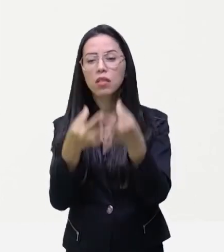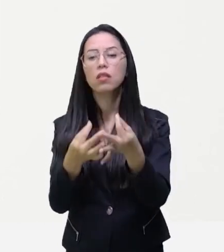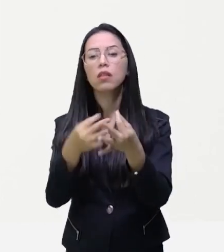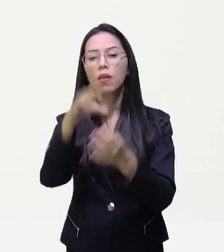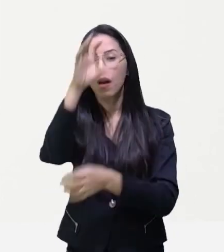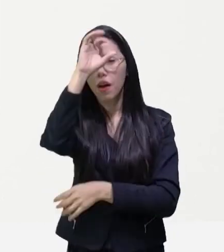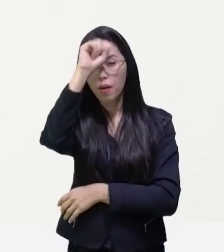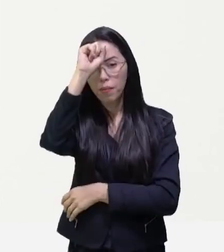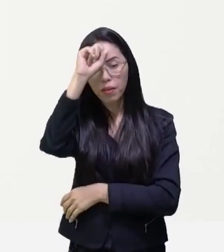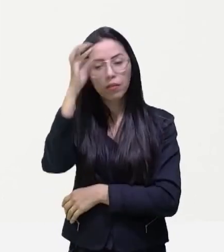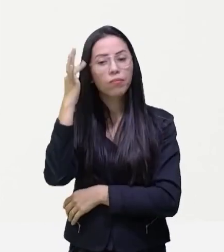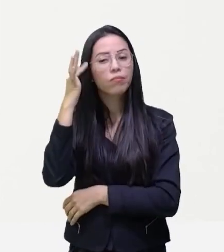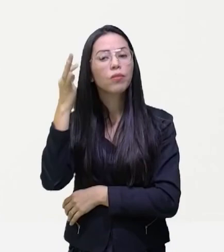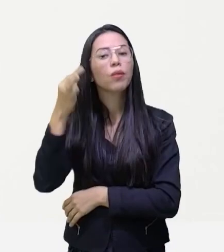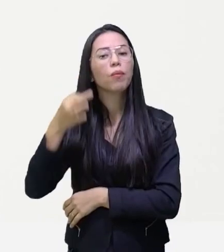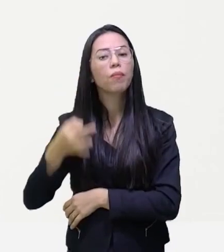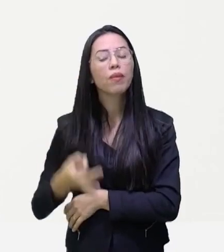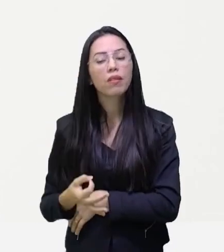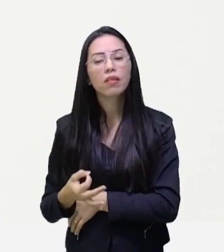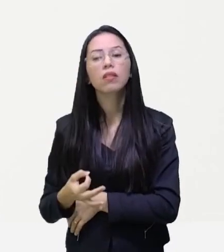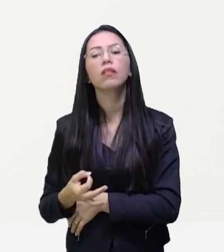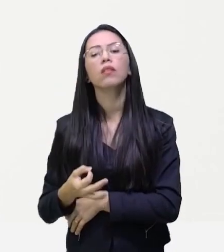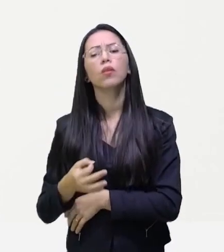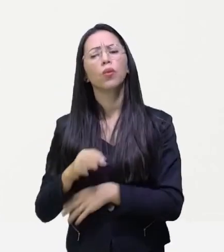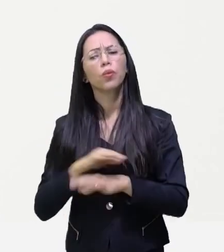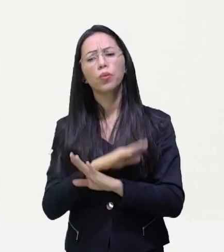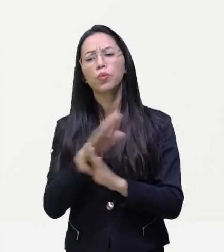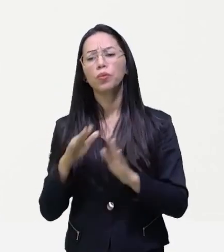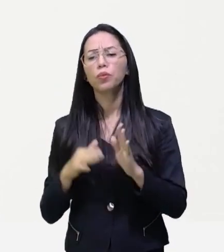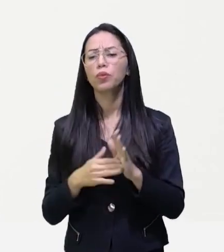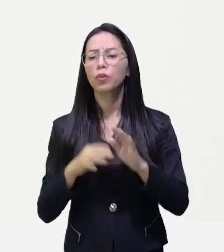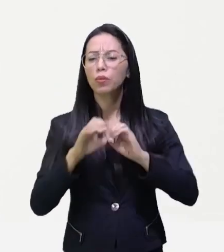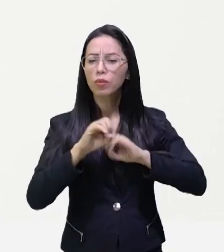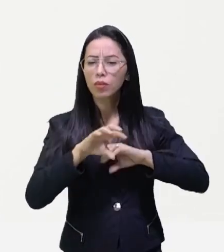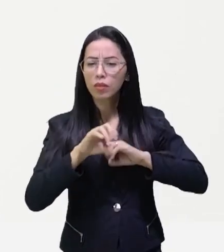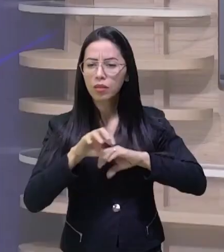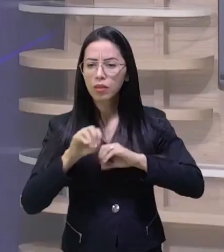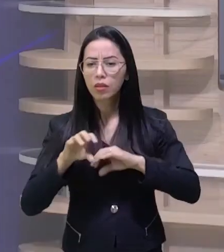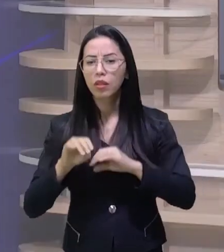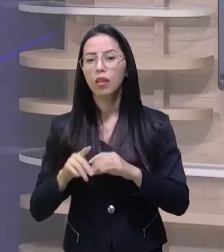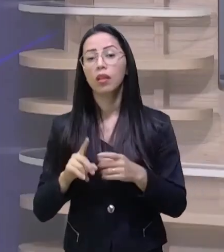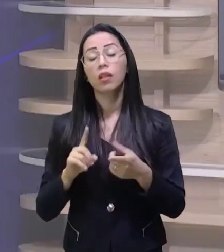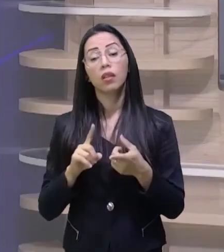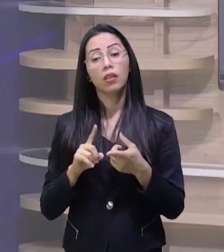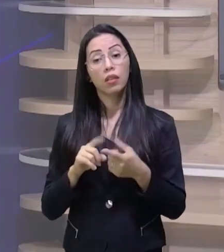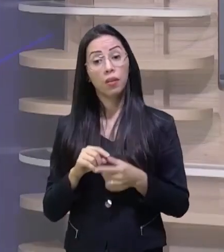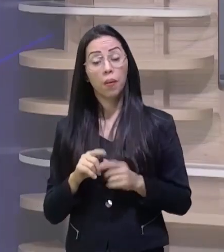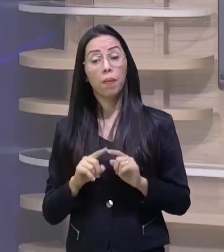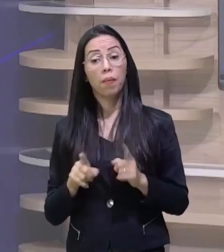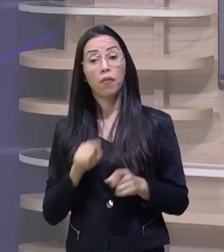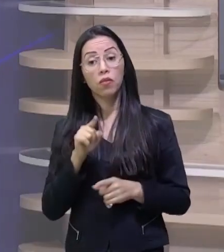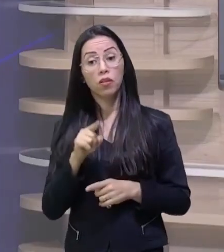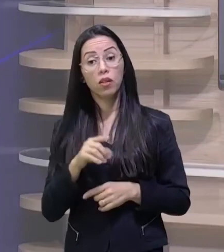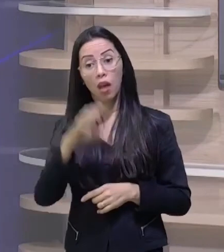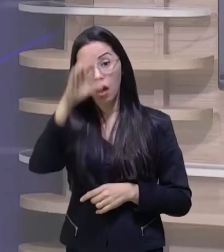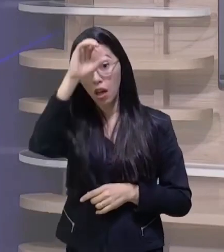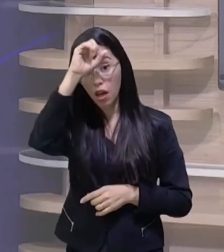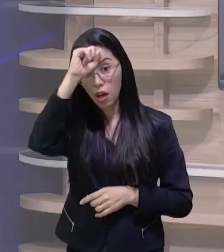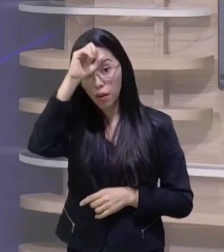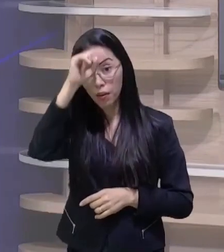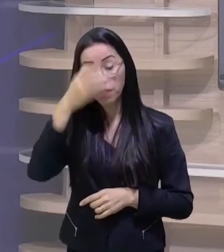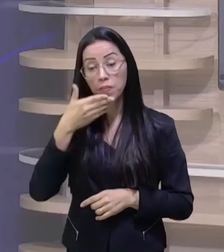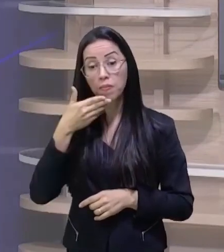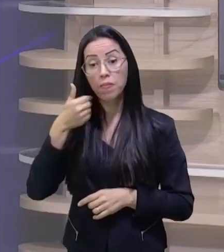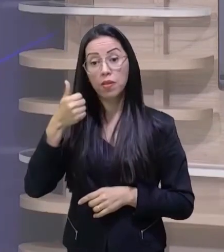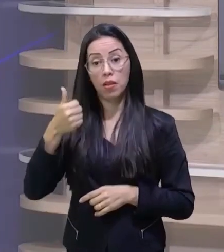os dias aquilo que nós temos falado e aqui aprendendo. Para você ter um melhor aprendizado, para você precisa